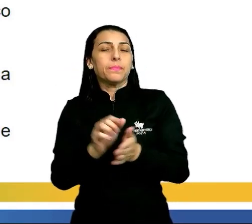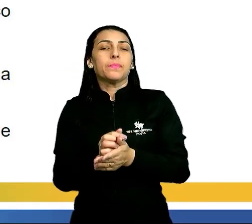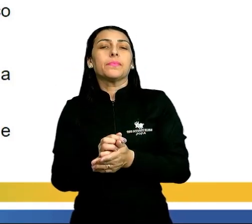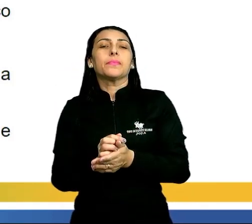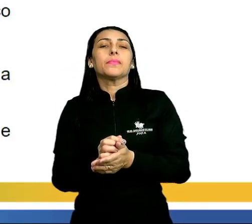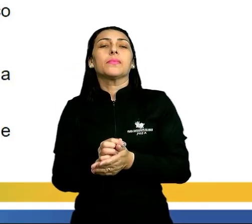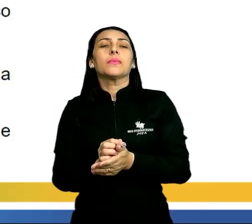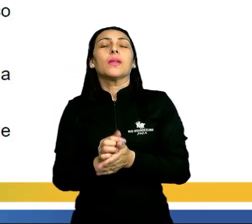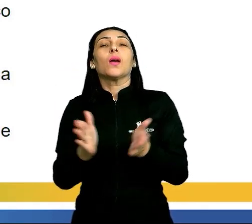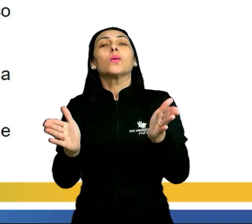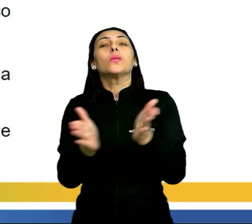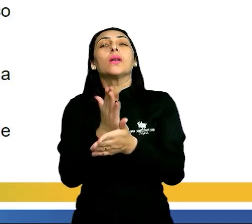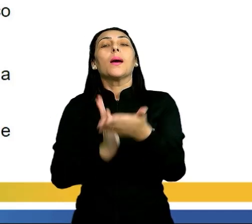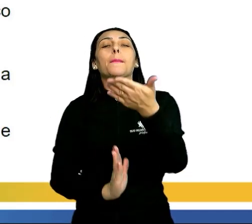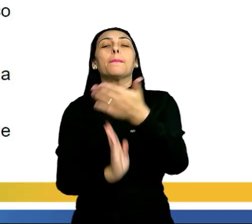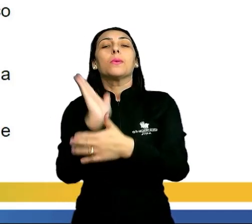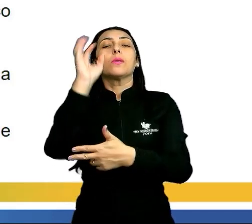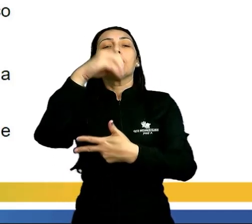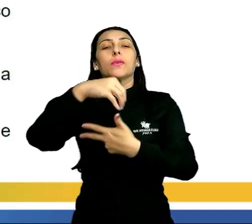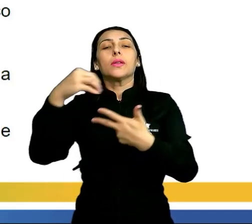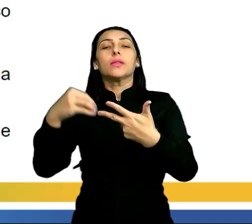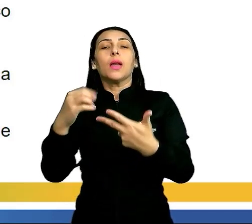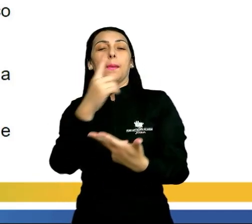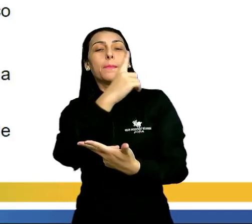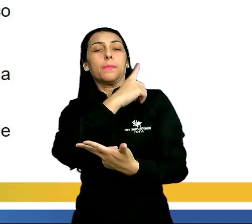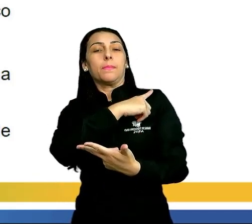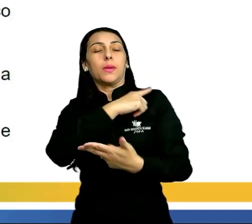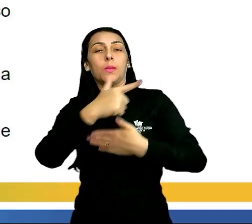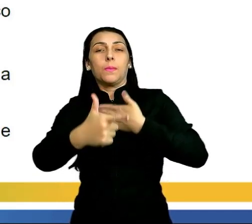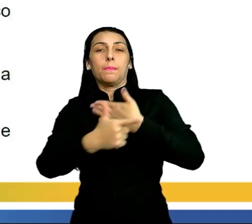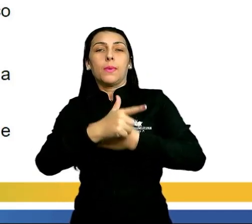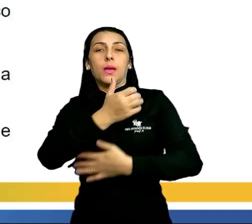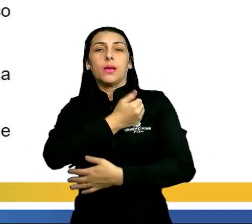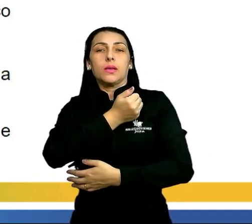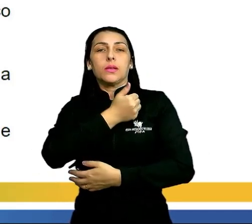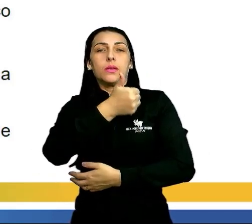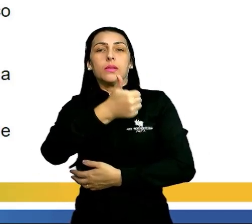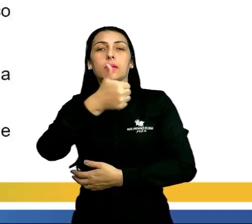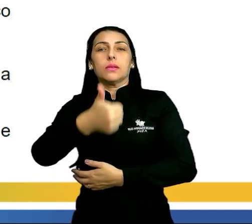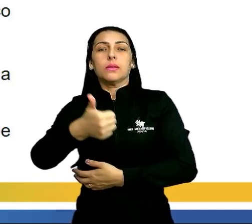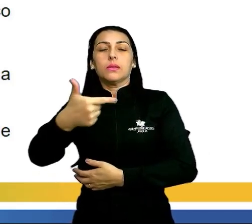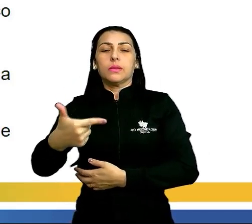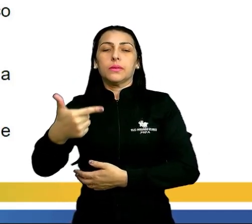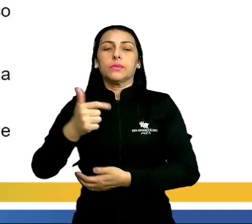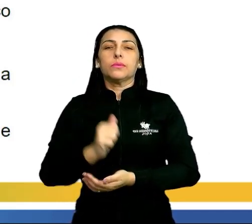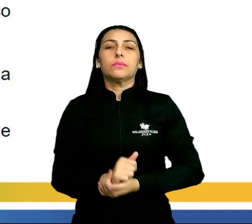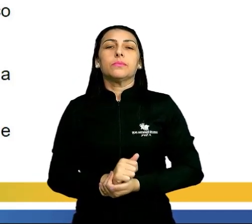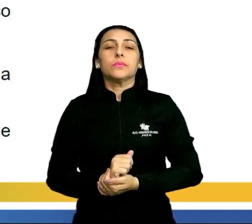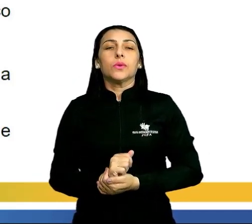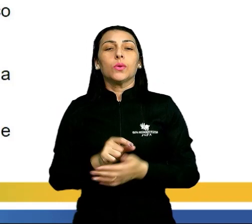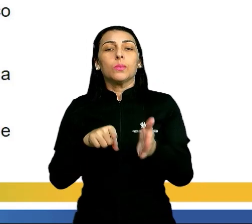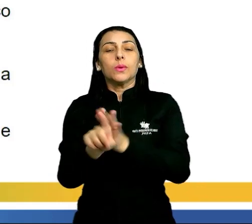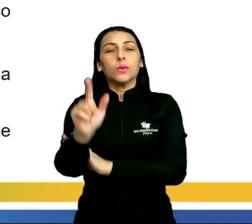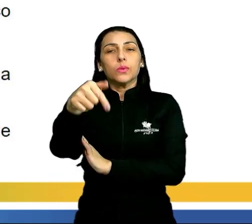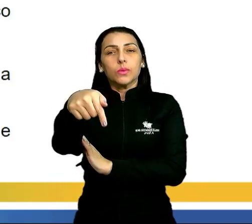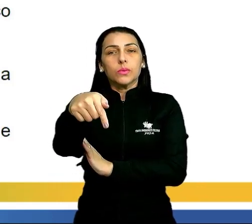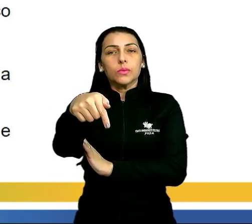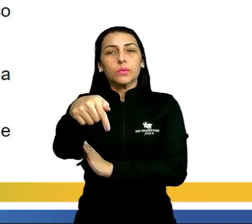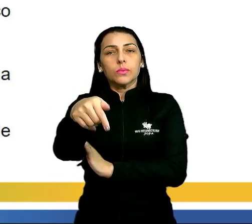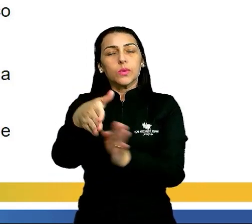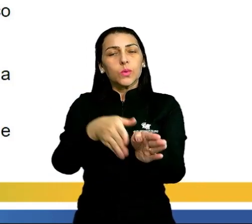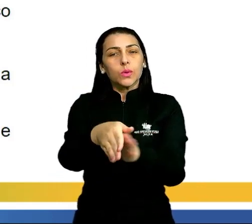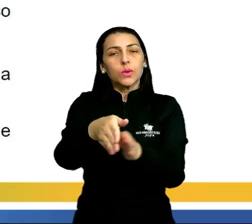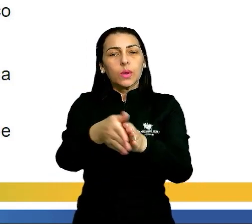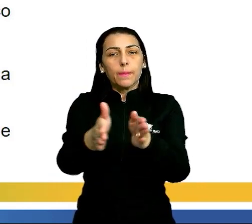nosso fascículo, aí, no nosso material didático, na página 112, e é a questão de número 7, para quem quer se